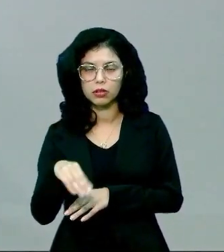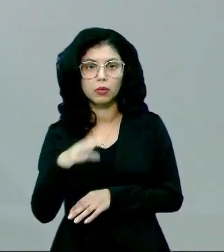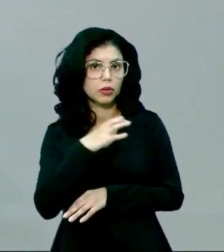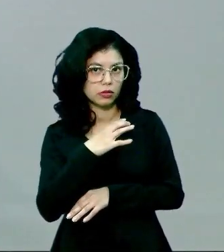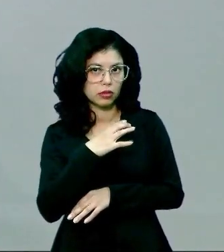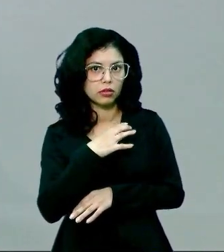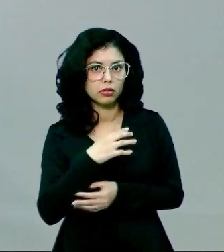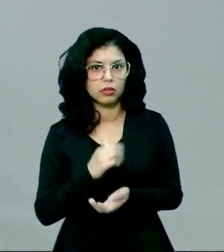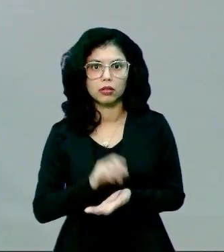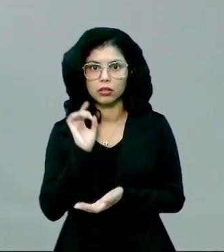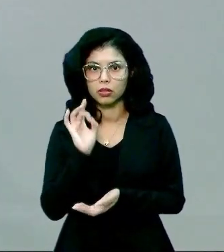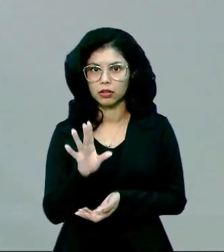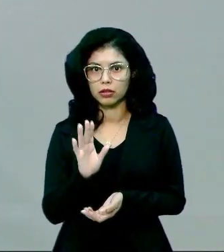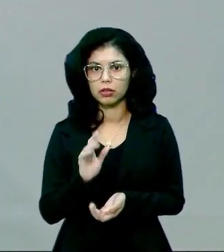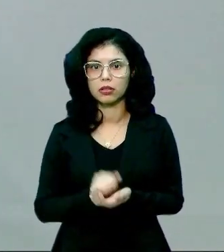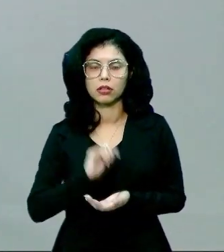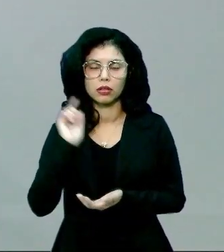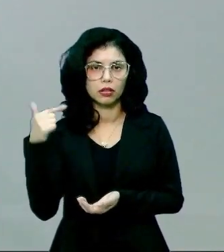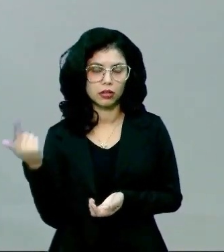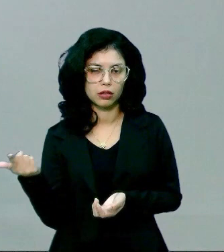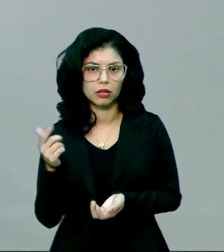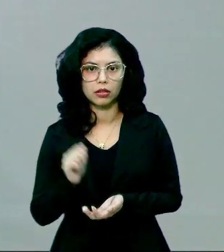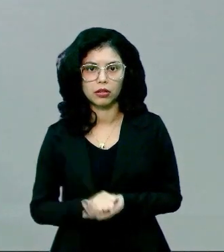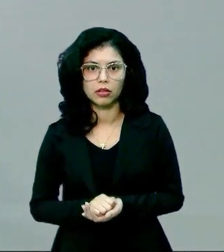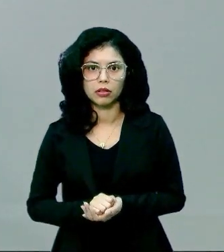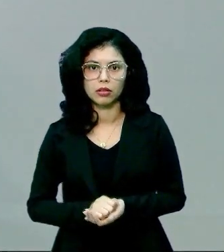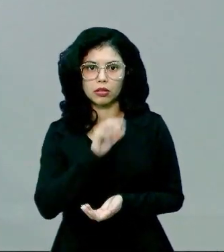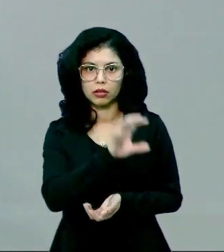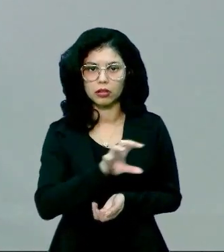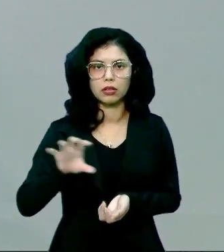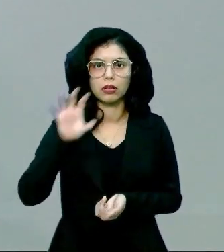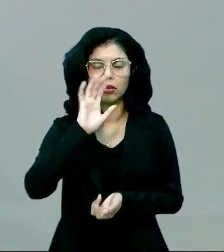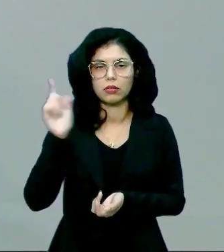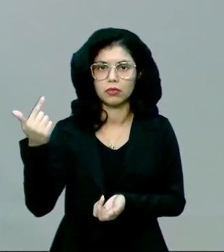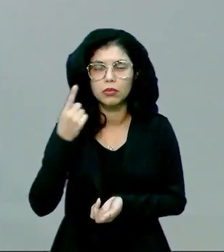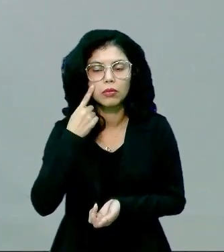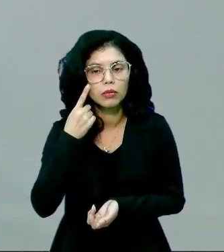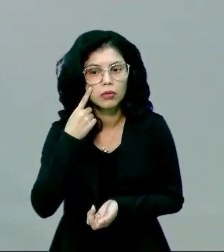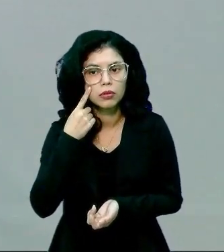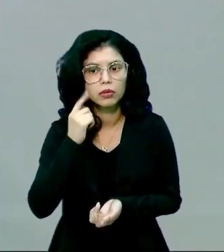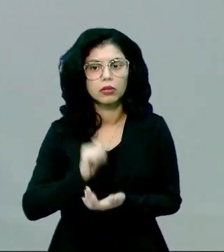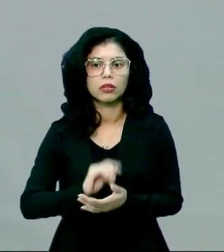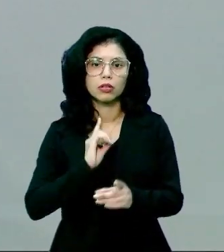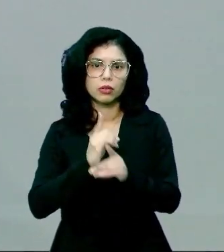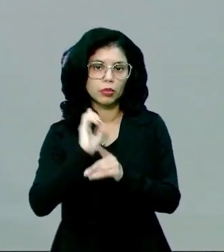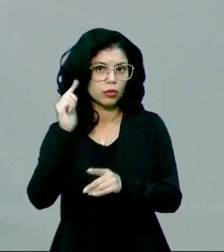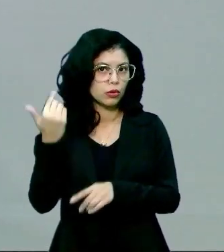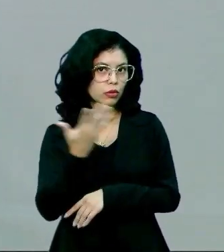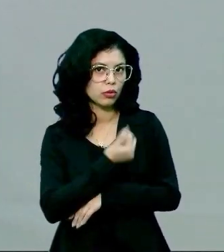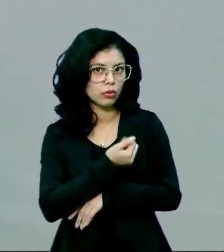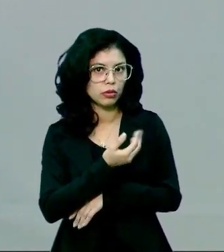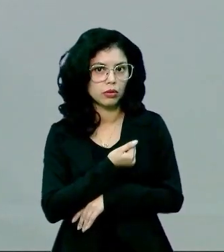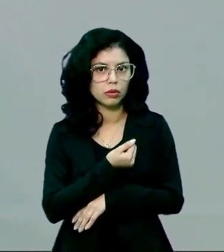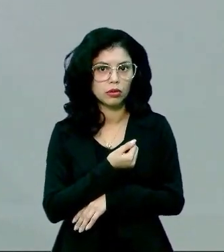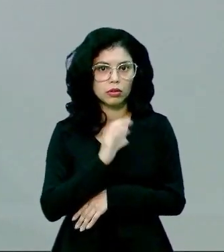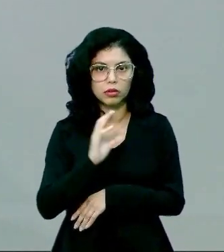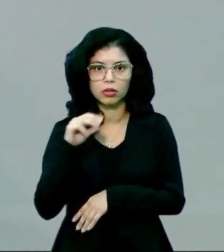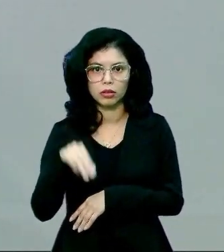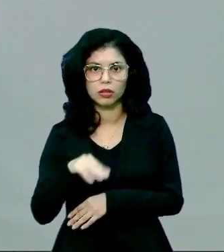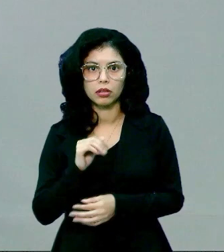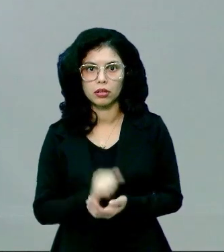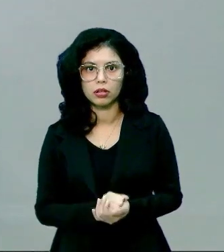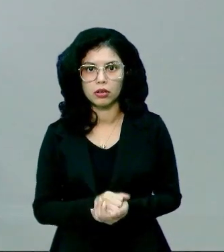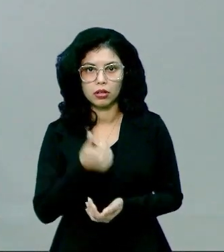cidade. Só que aí ela foi, né, no mapa de novo, olhou e descobriu outras duas cidades, só que